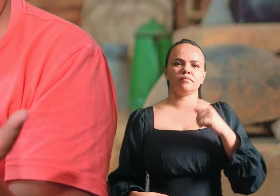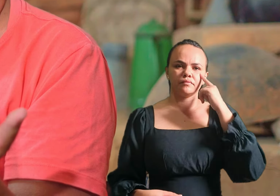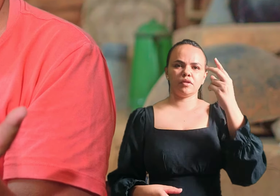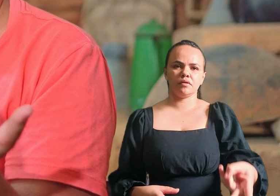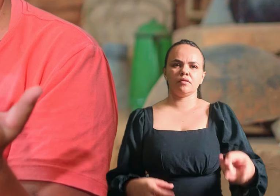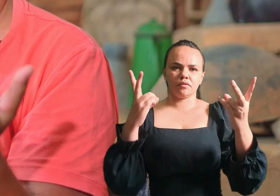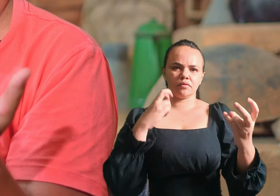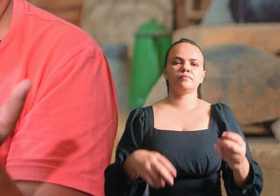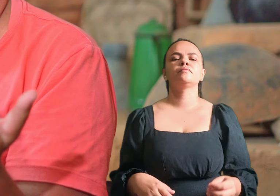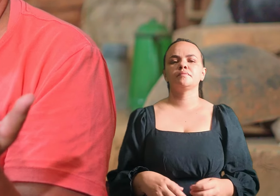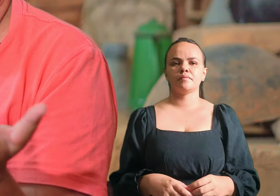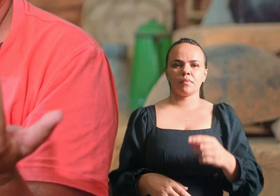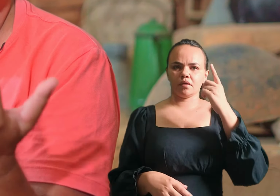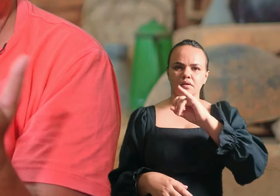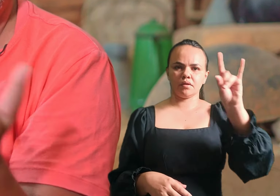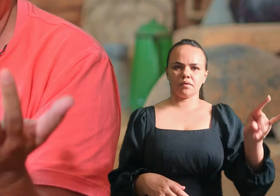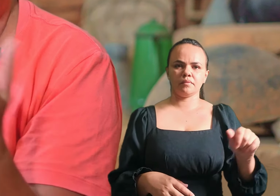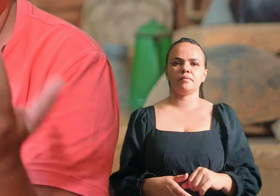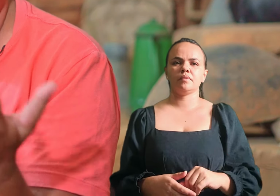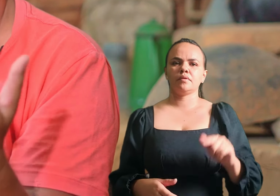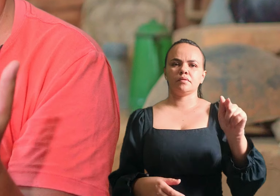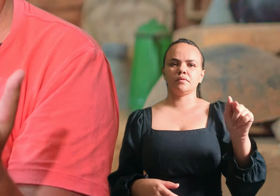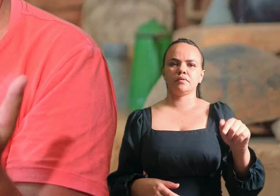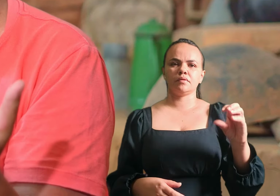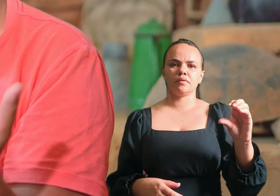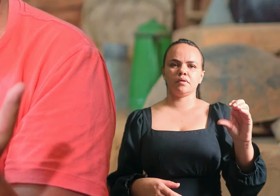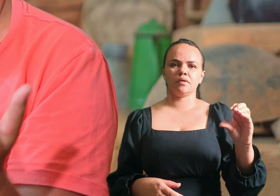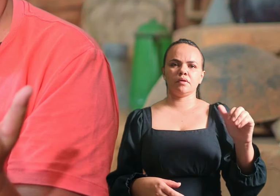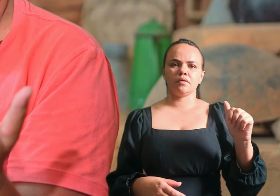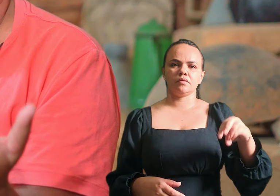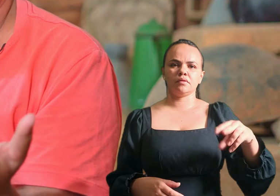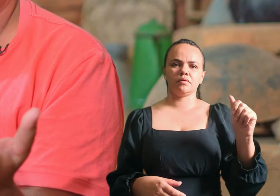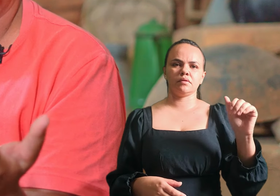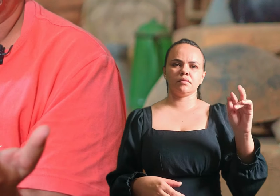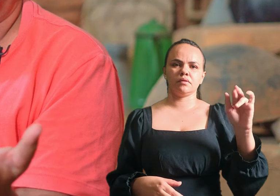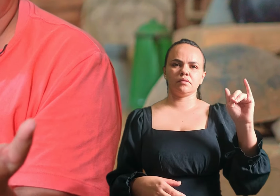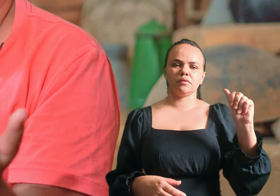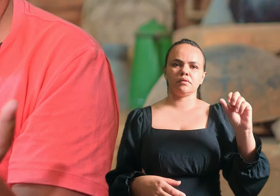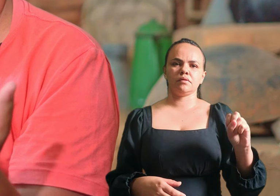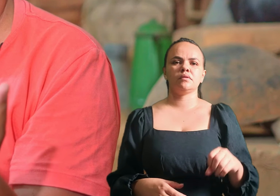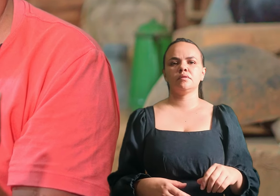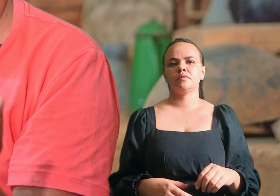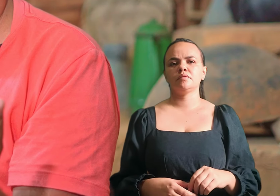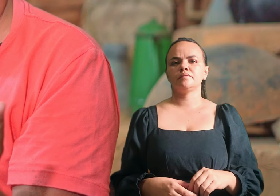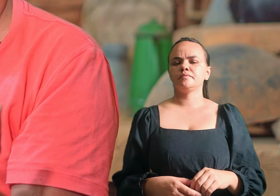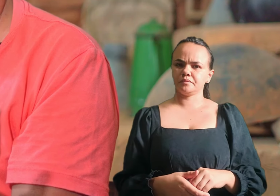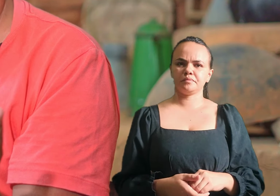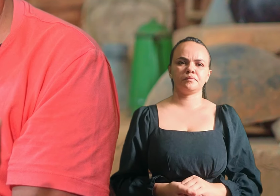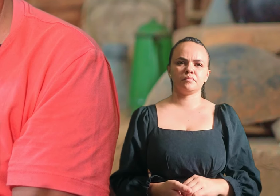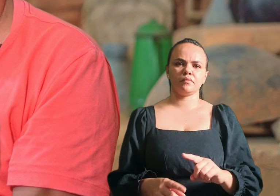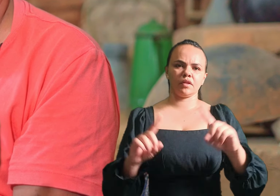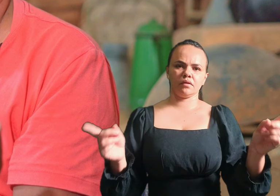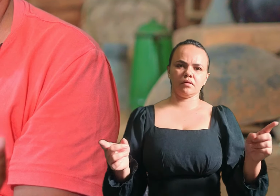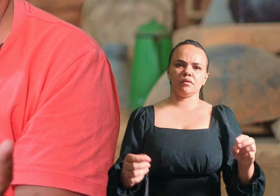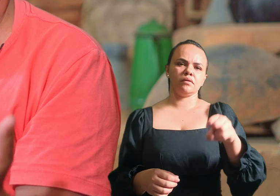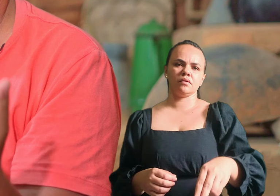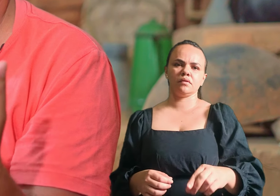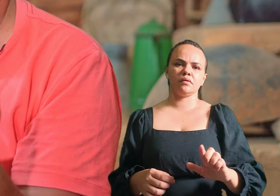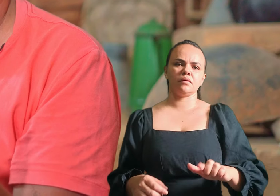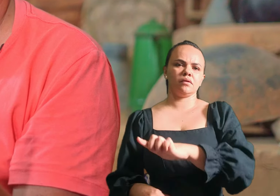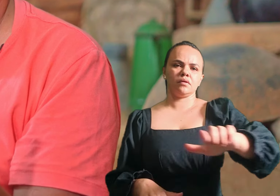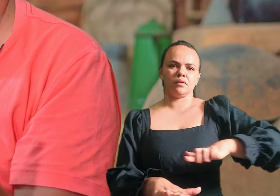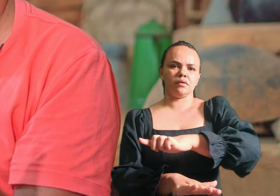a a data do camelo data e sesmaria vai ser a mesma coisa aqui se você pegar a data da Lagoa da Serra Se